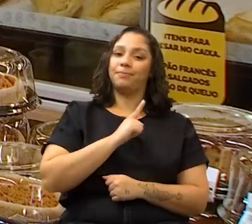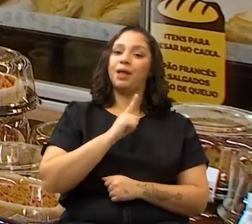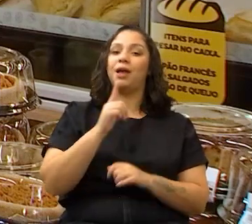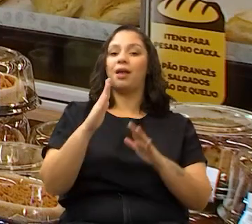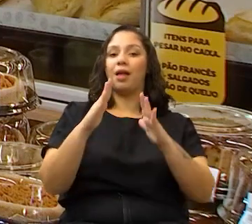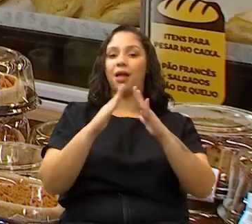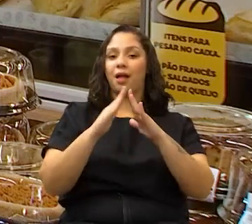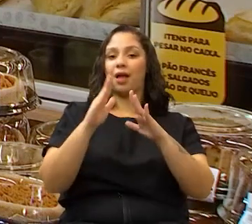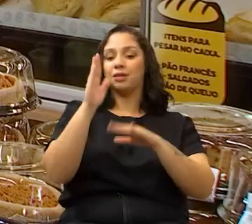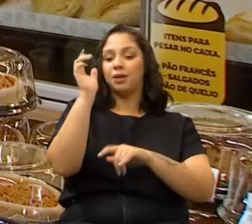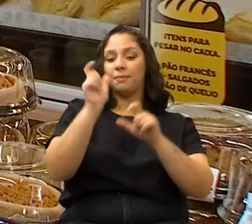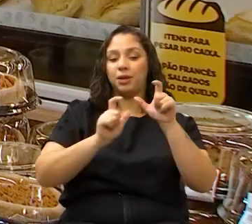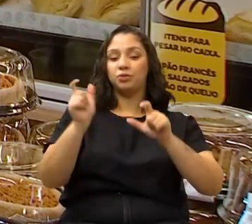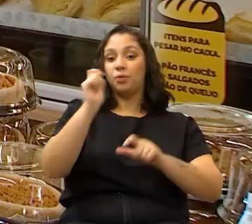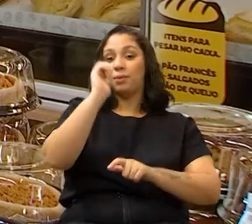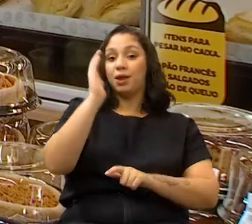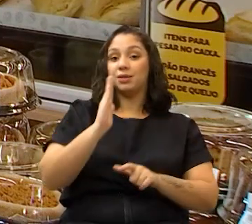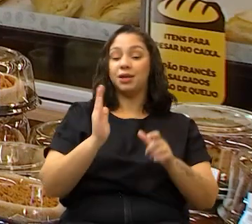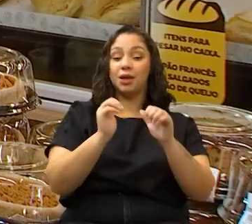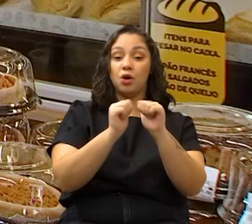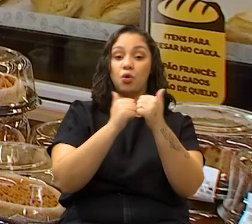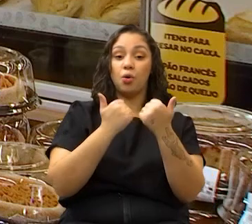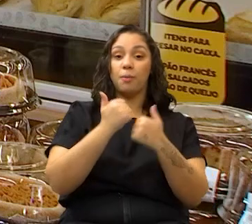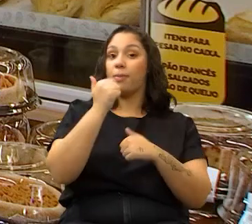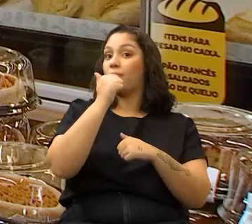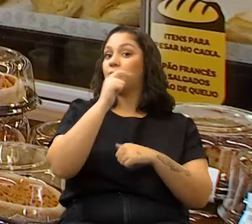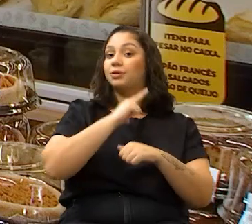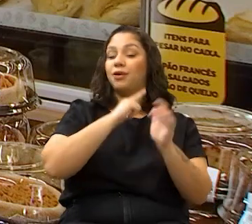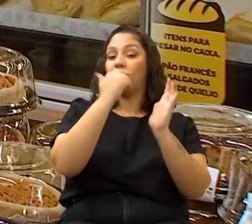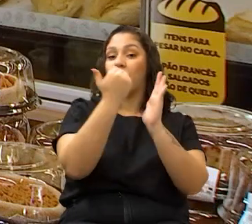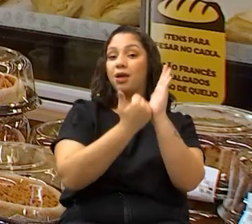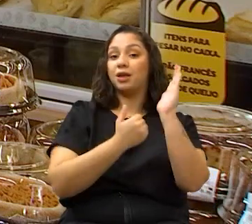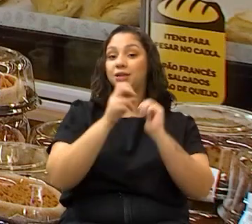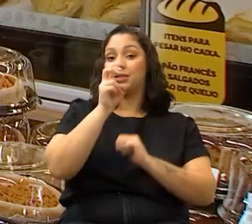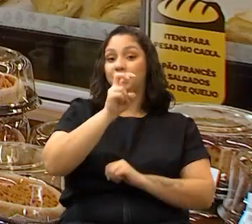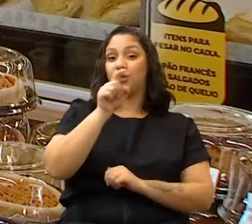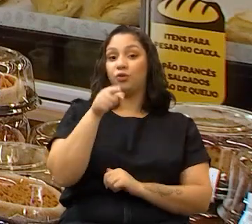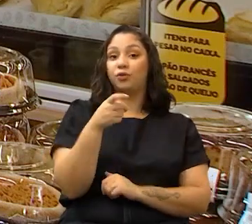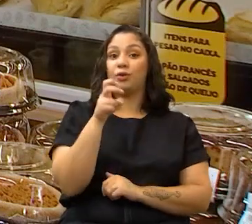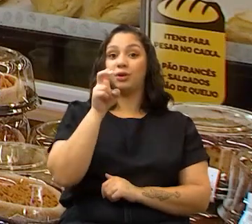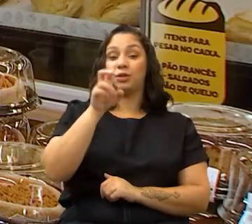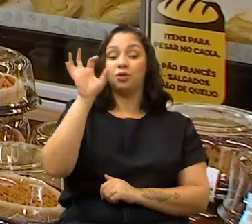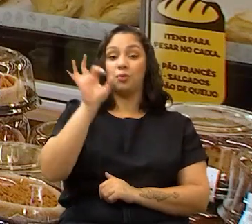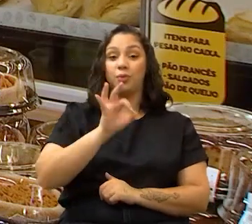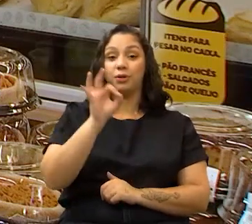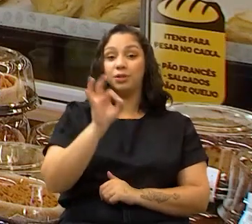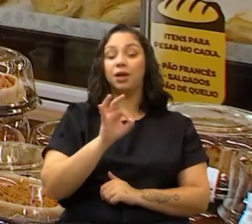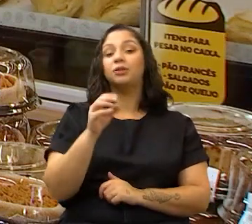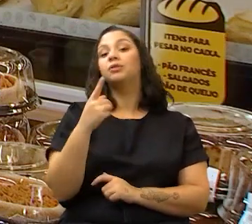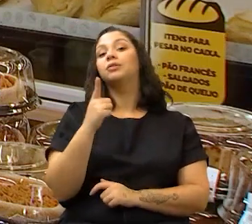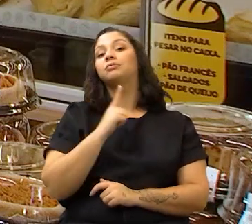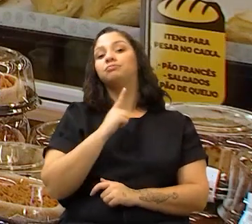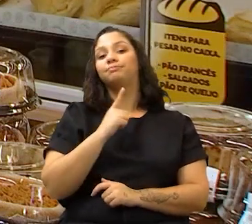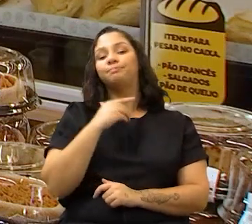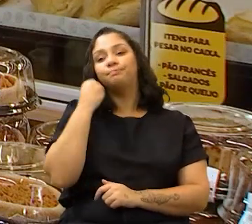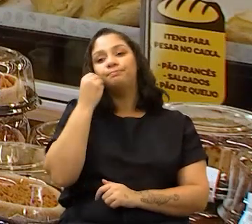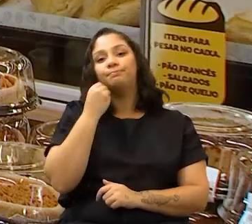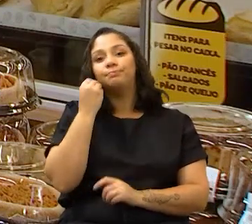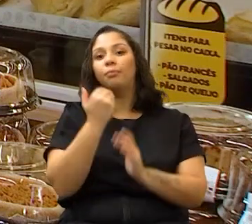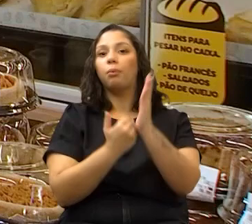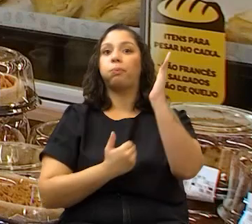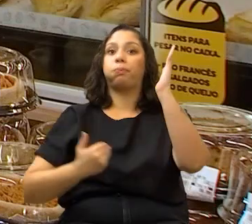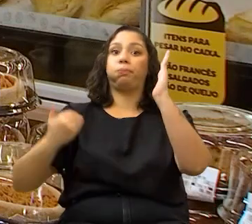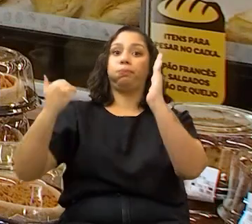do pão francês foi o que teve a maior redução, de 5,5%, após ter experimentado uma alta